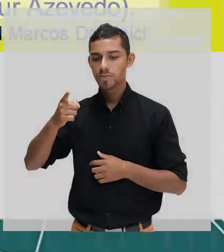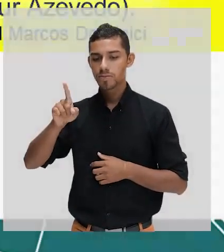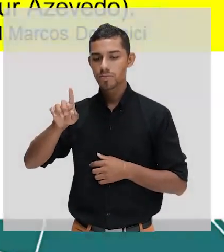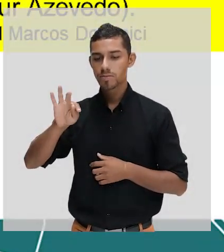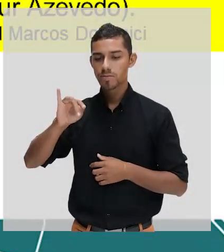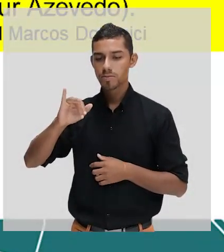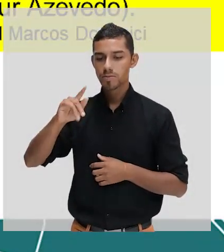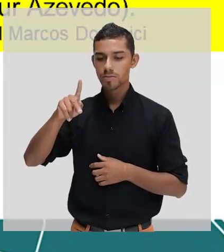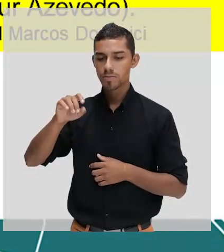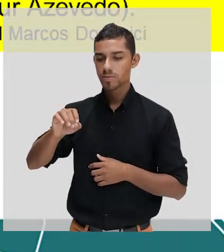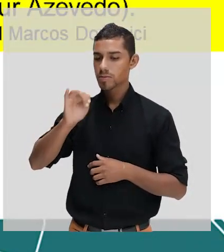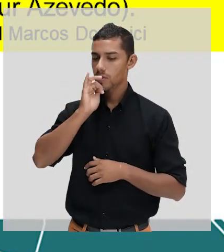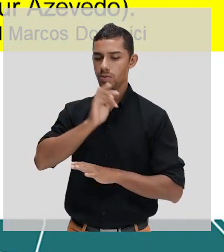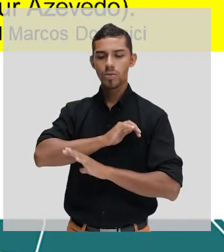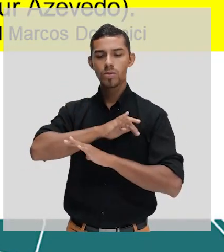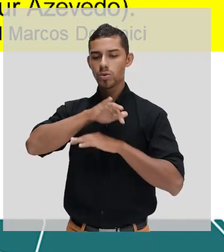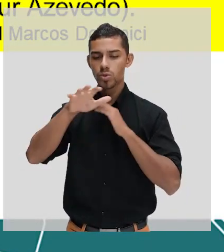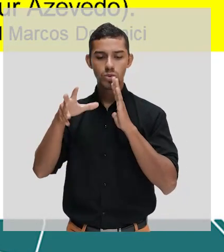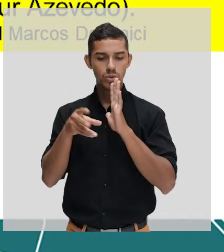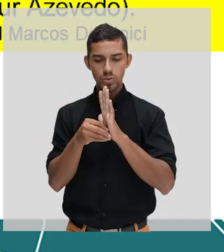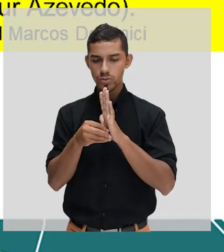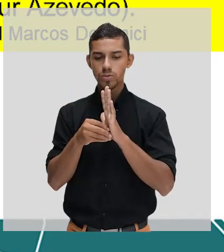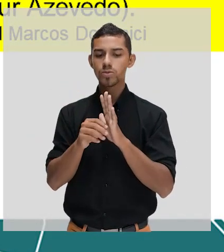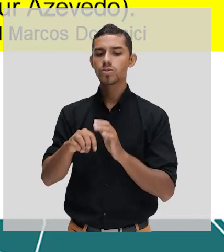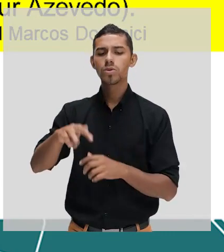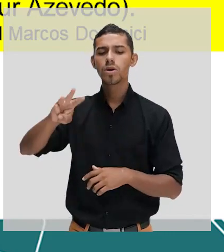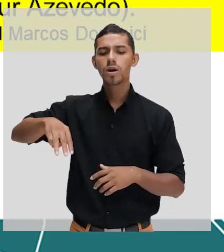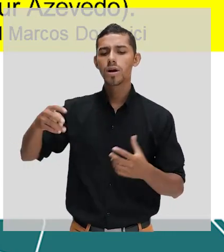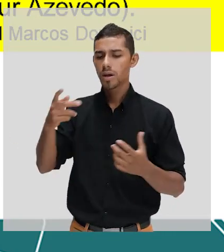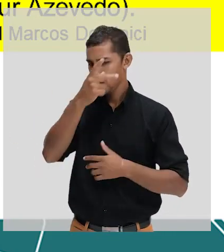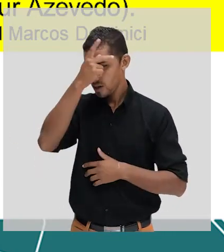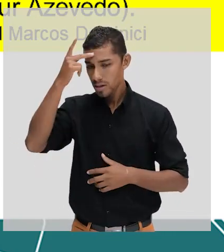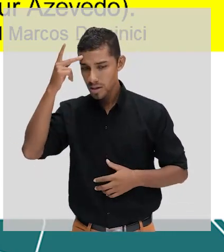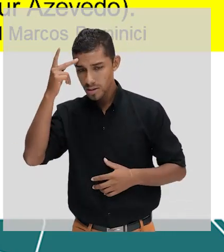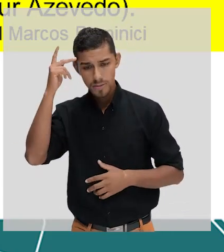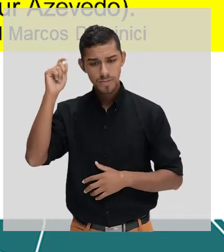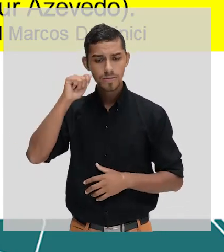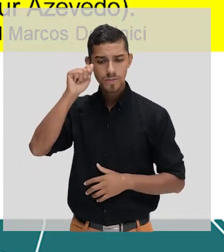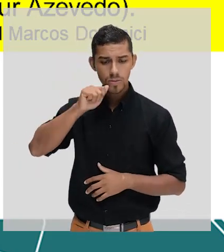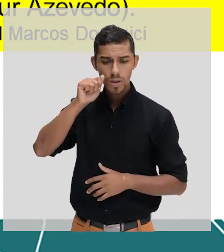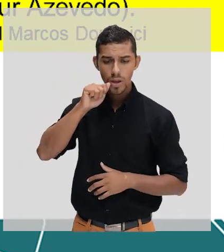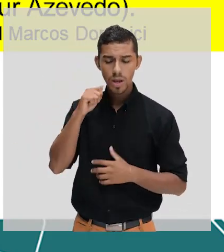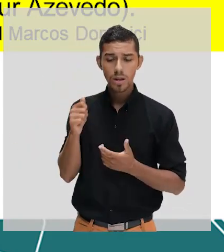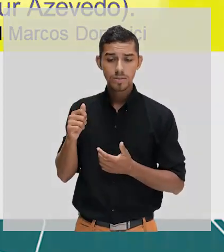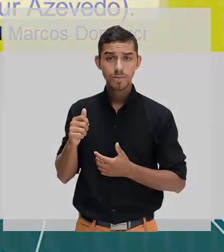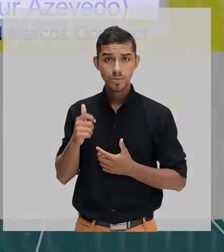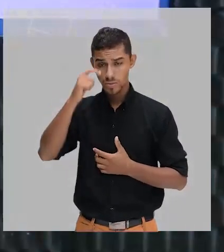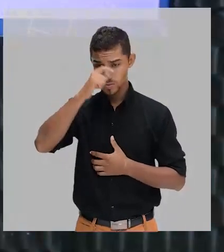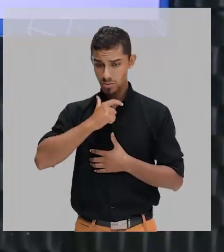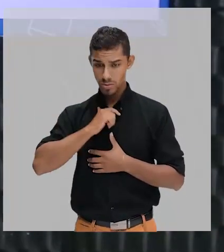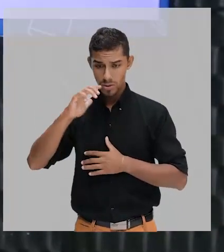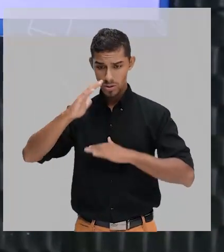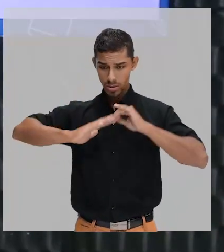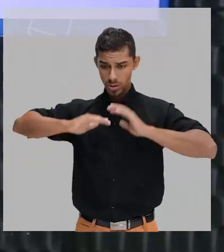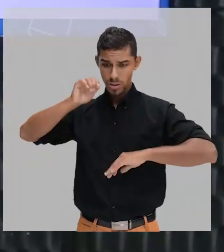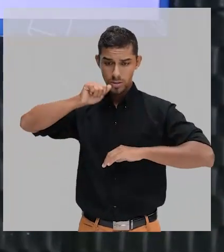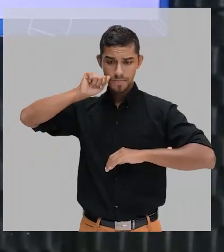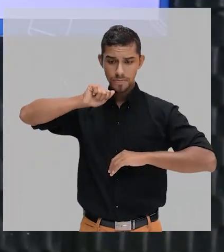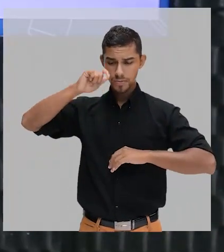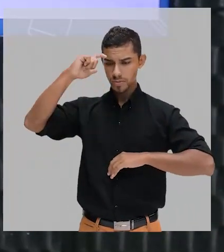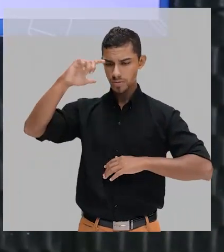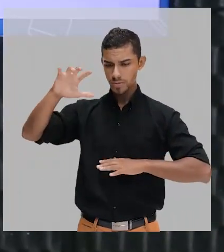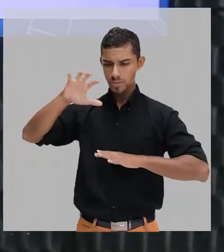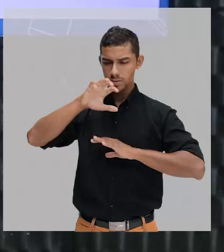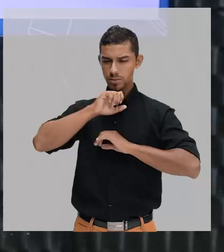de características que vai definir quem é o que e cada personagem. Então, o ator recebe, né, um